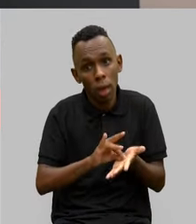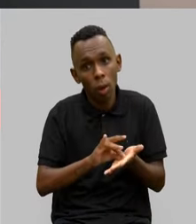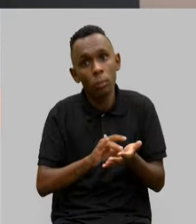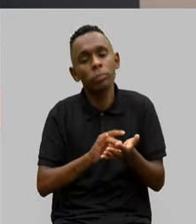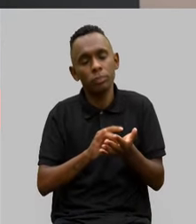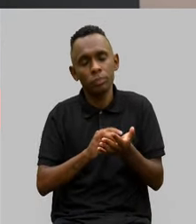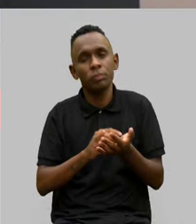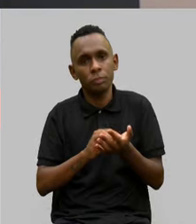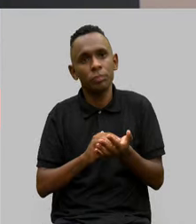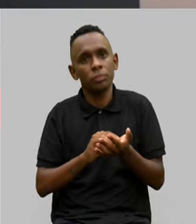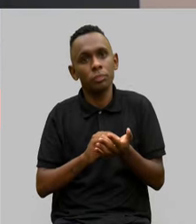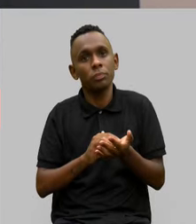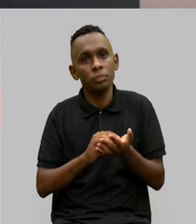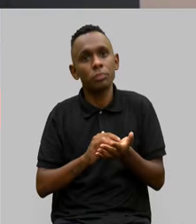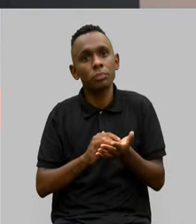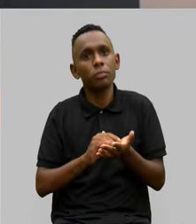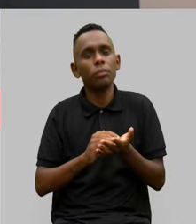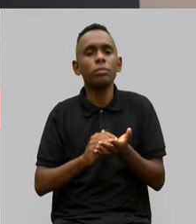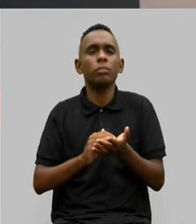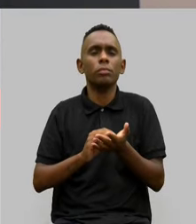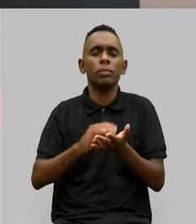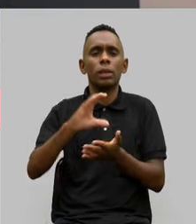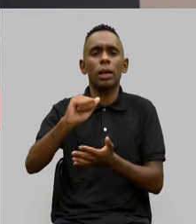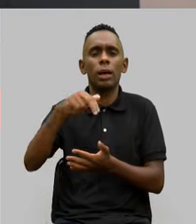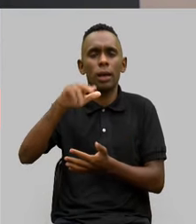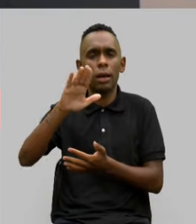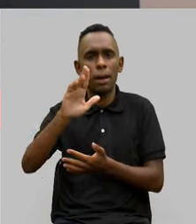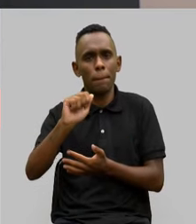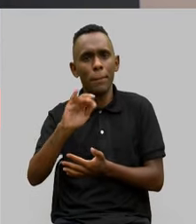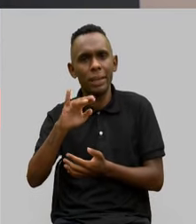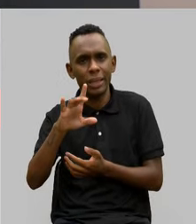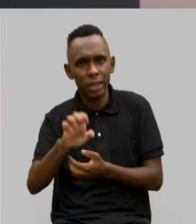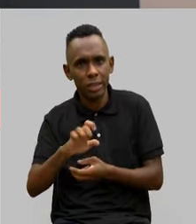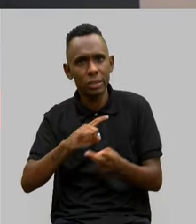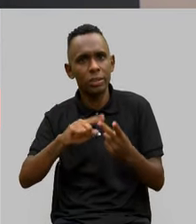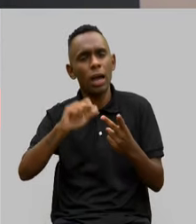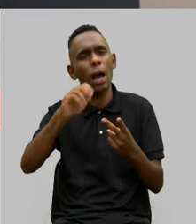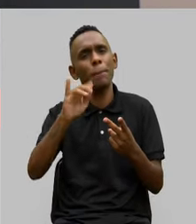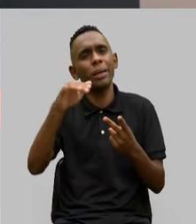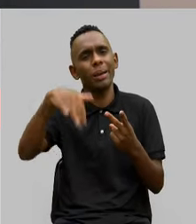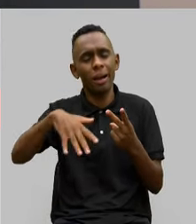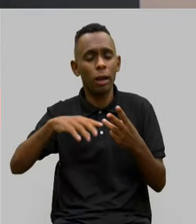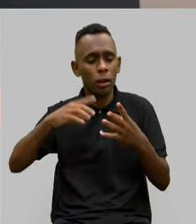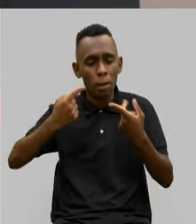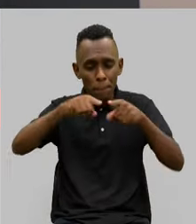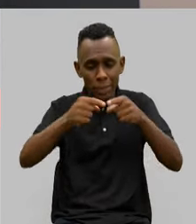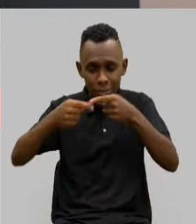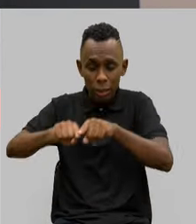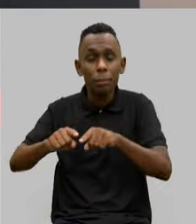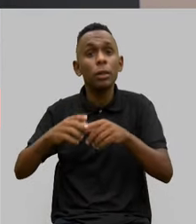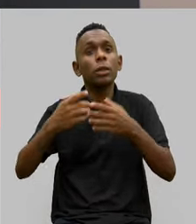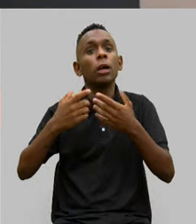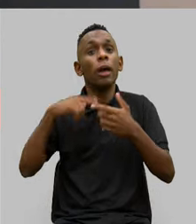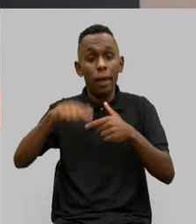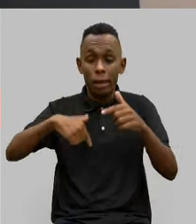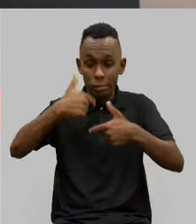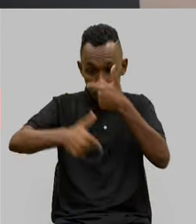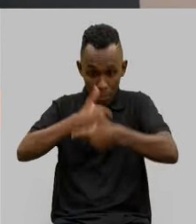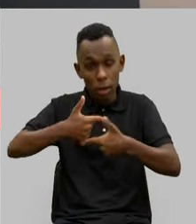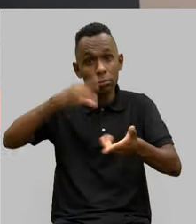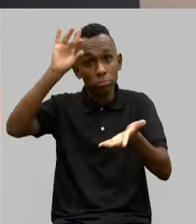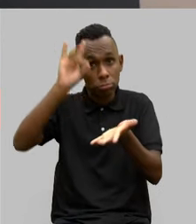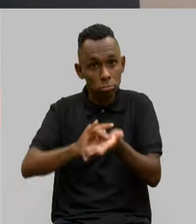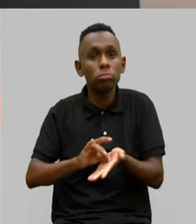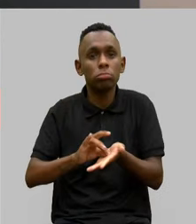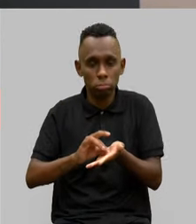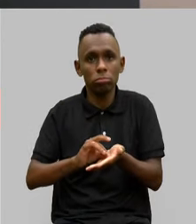a a a canab brid e abic todos eles nós estamos trabalhando oficialmente com